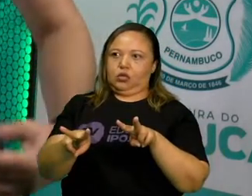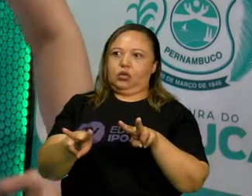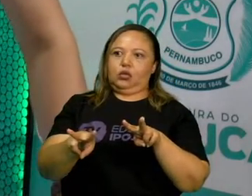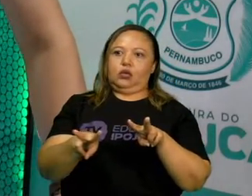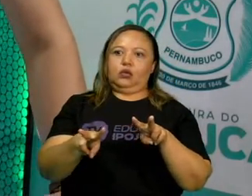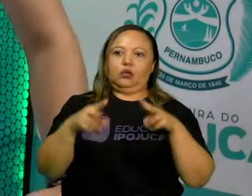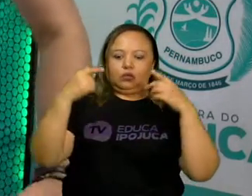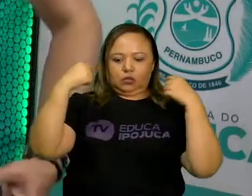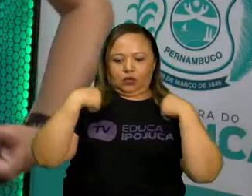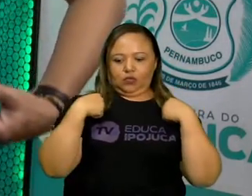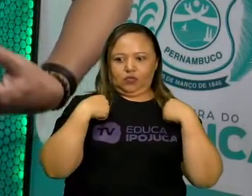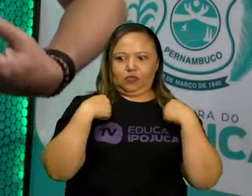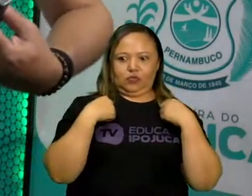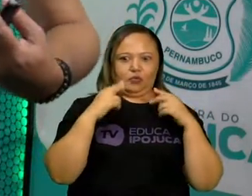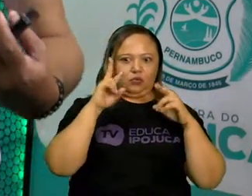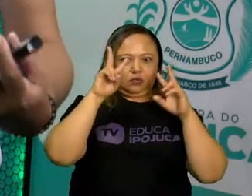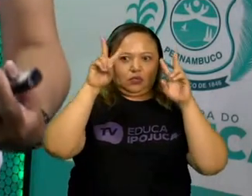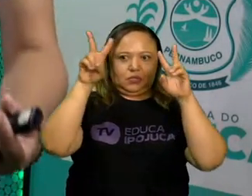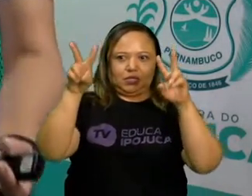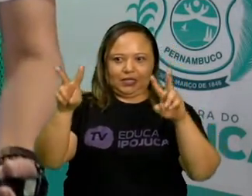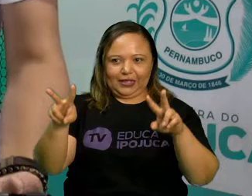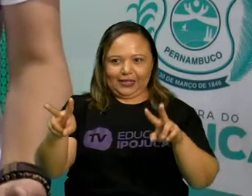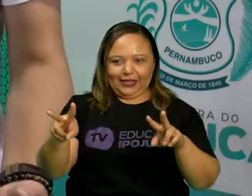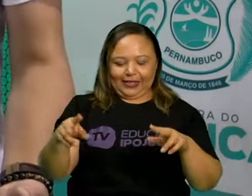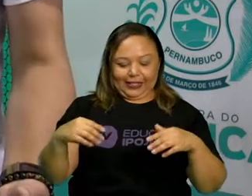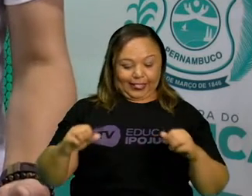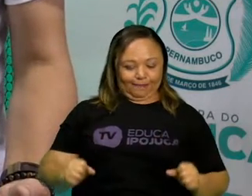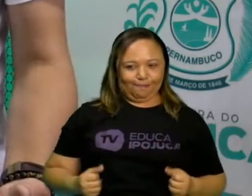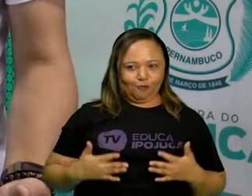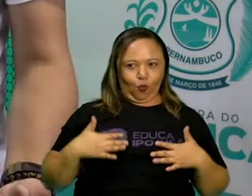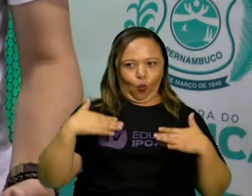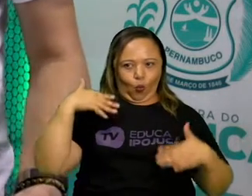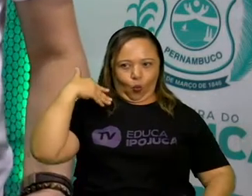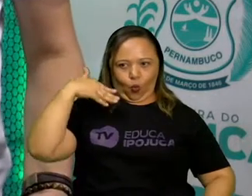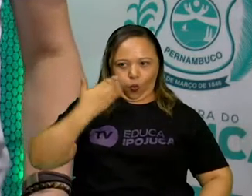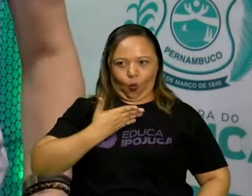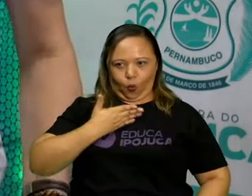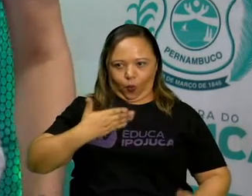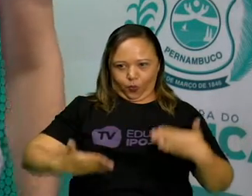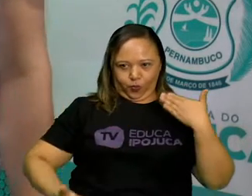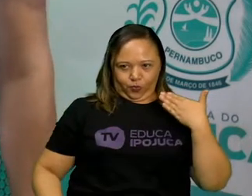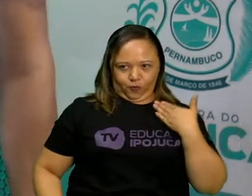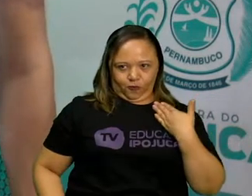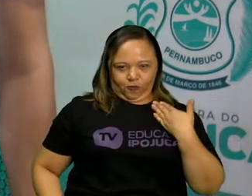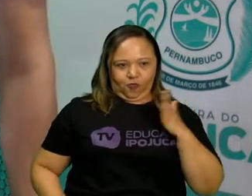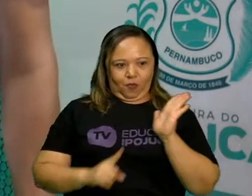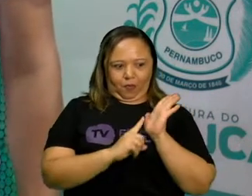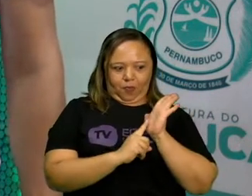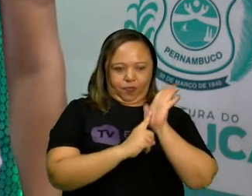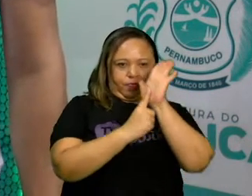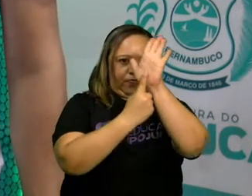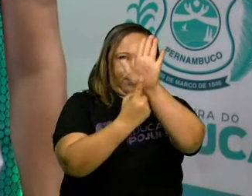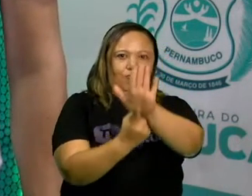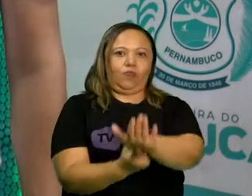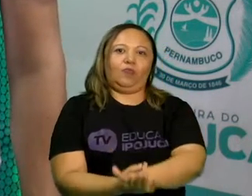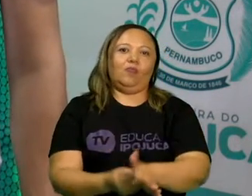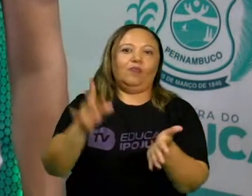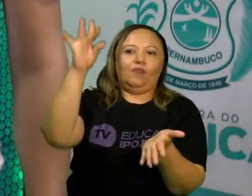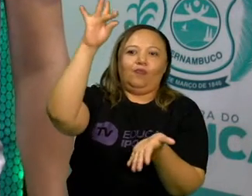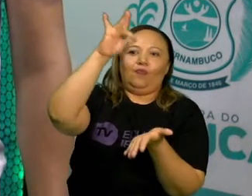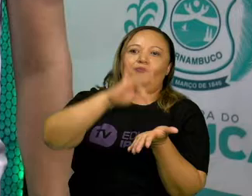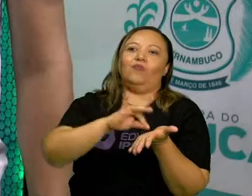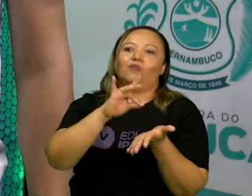vem para o corpo e você passa a verdade da personagem. Então tem que estar no olhar.